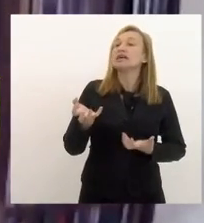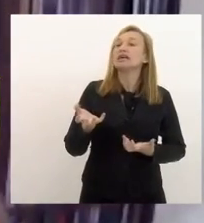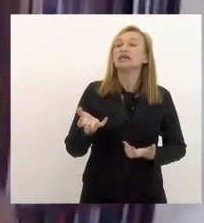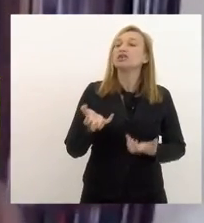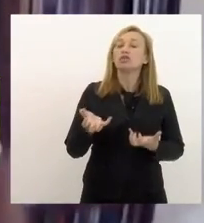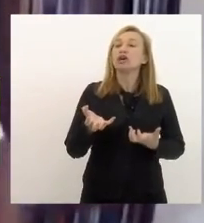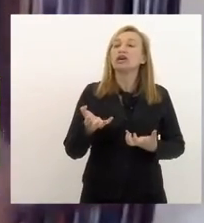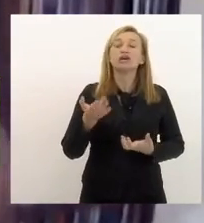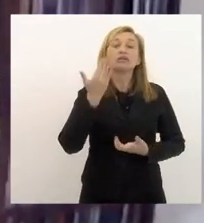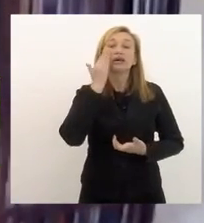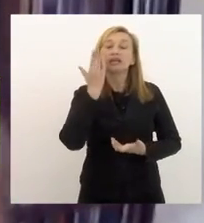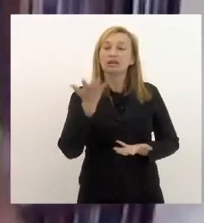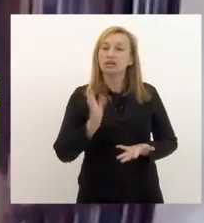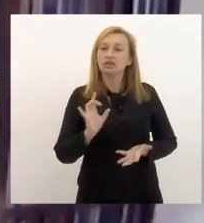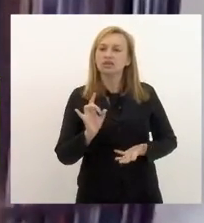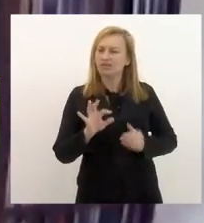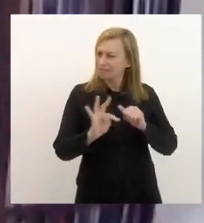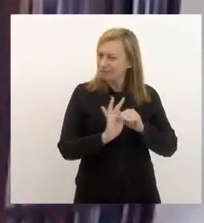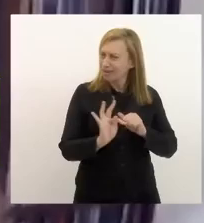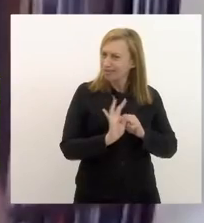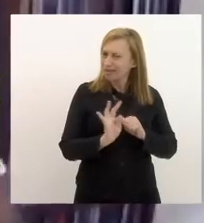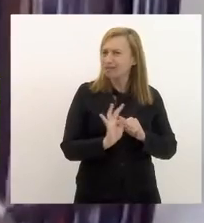entendi sim